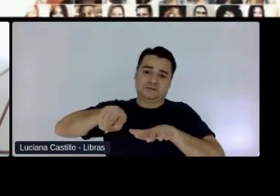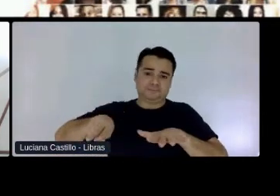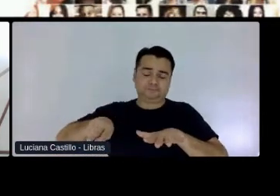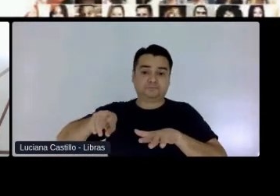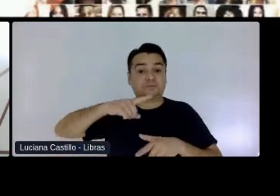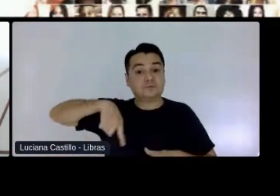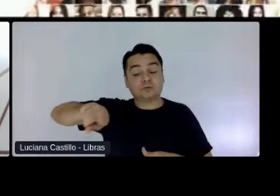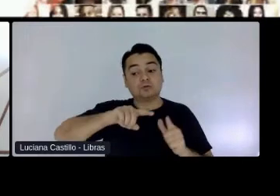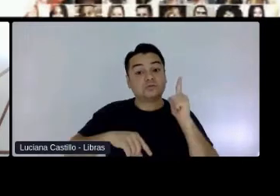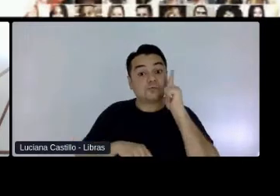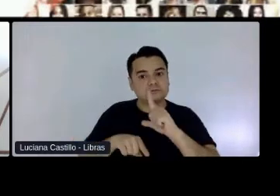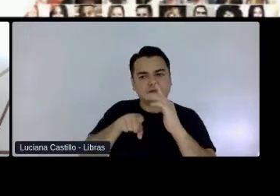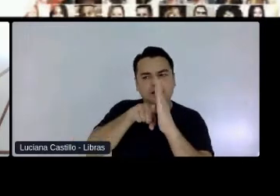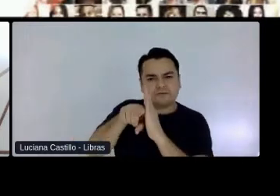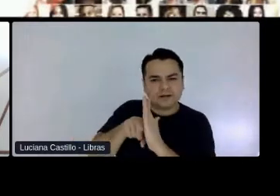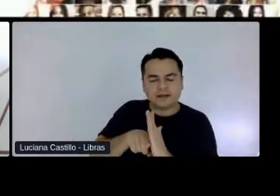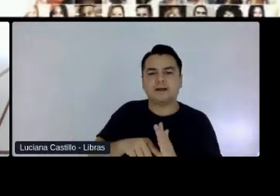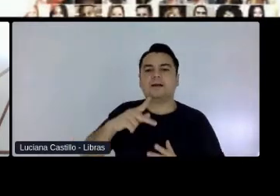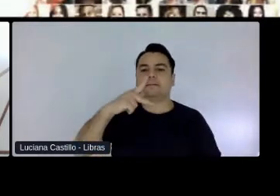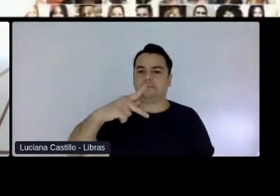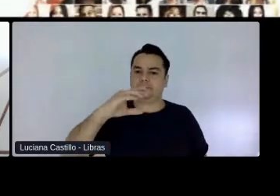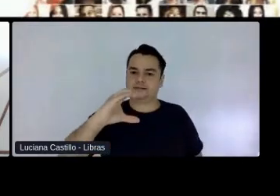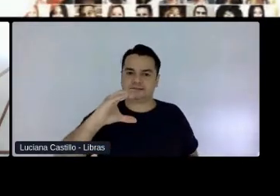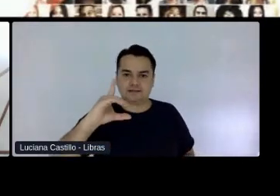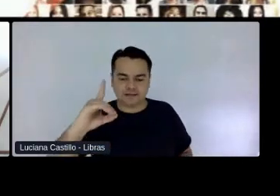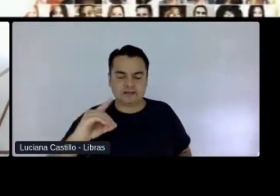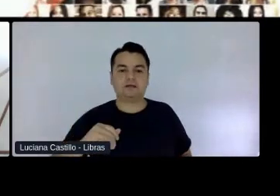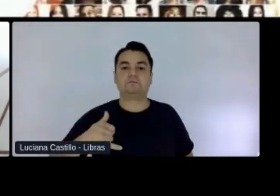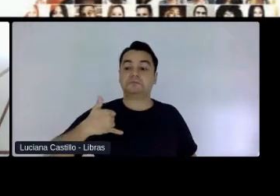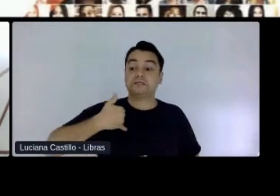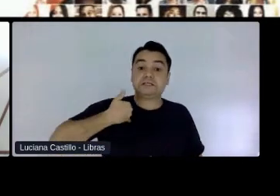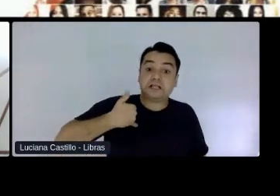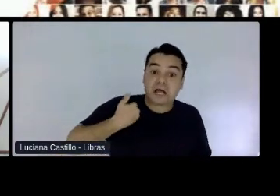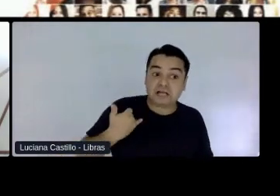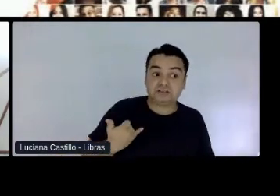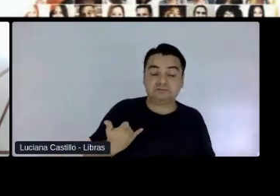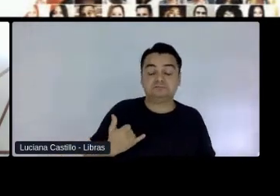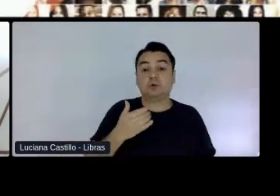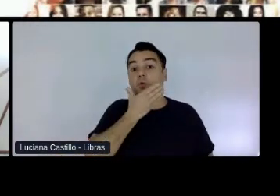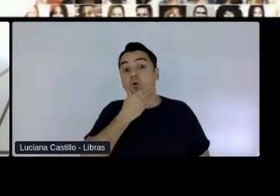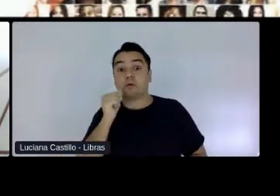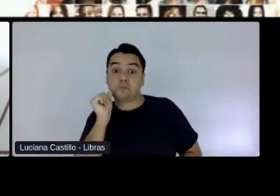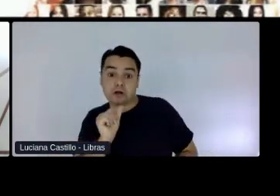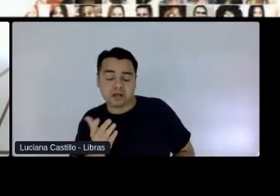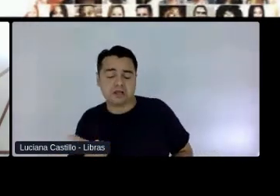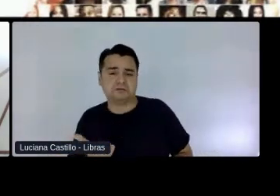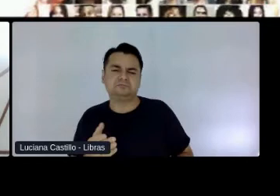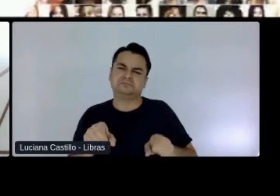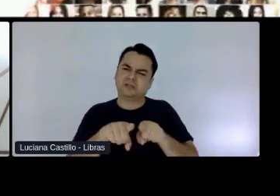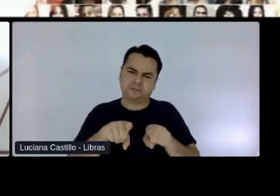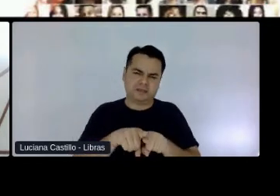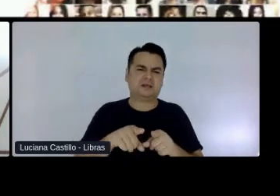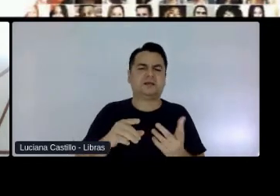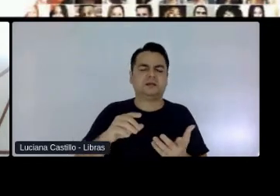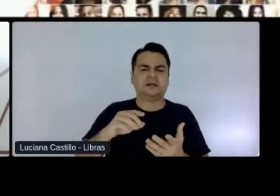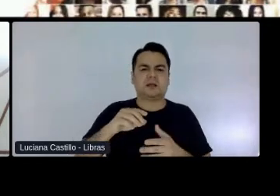consegue avaliar a questão de PCDs, de faixa etária, de sexo, e questão também de etnia, né? Então, a